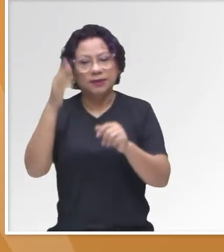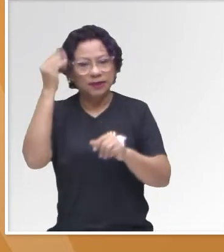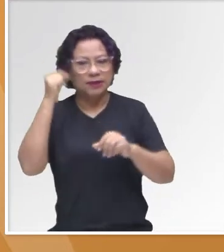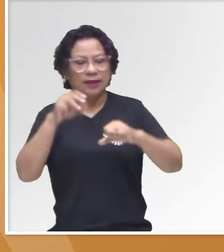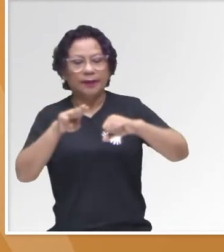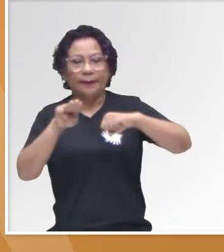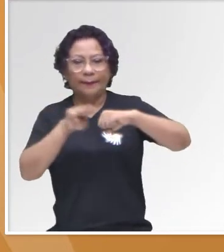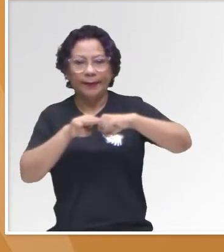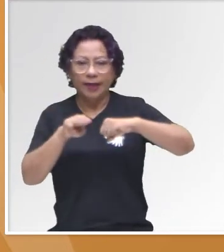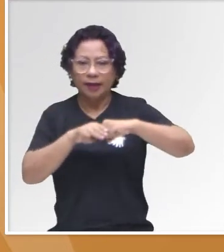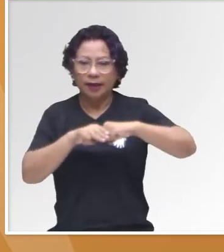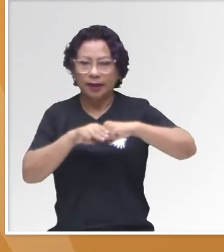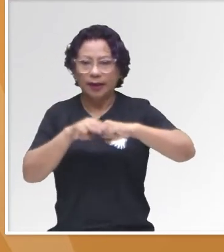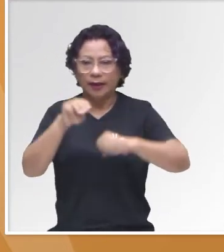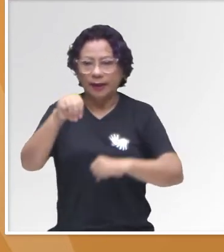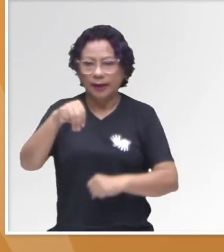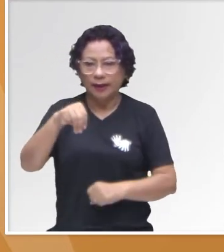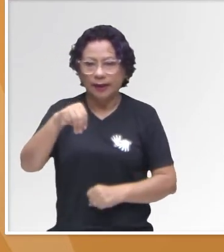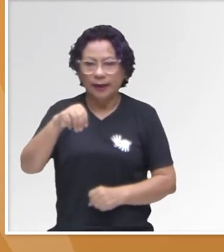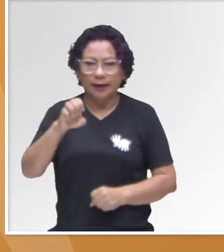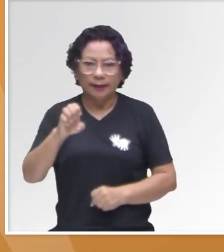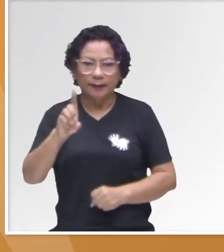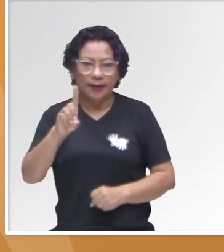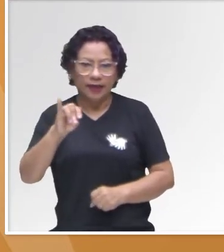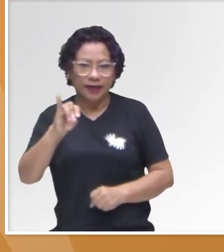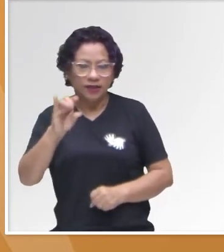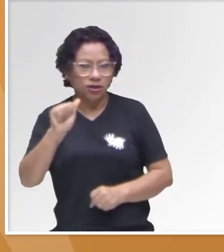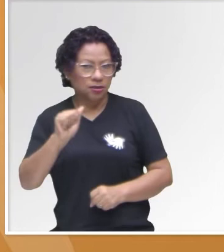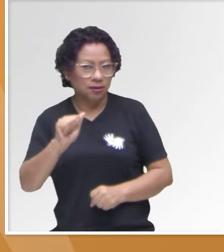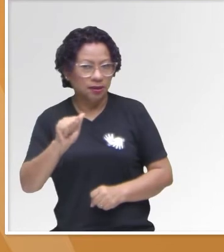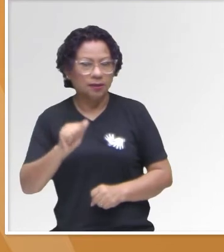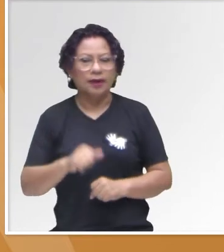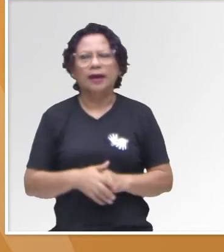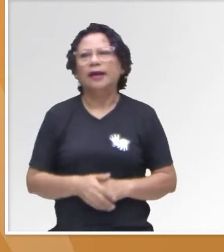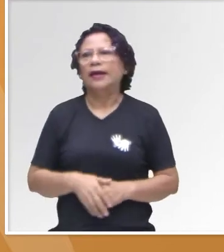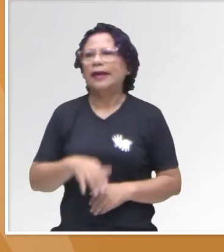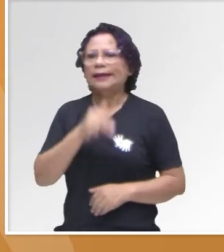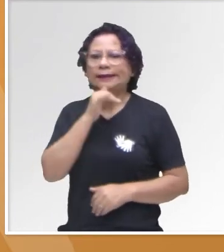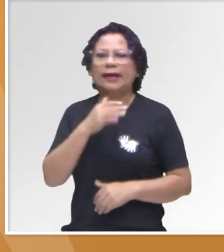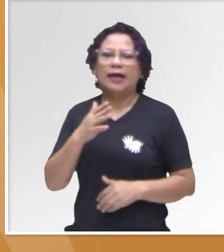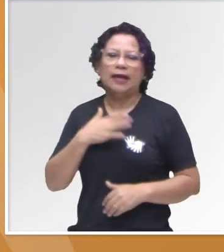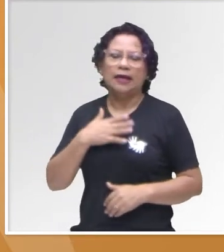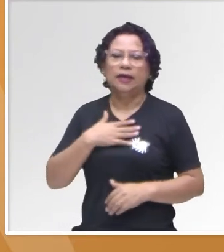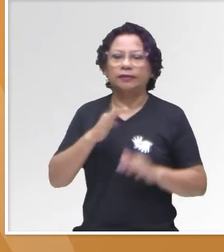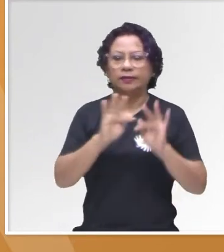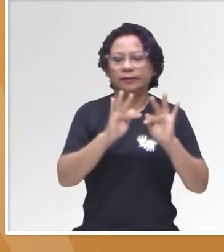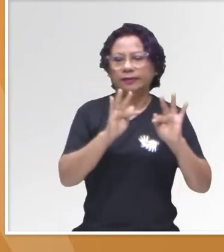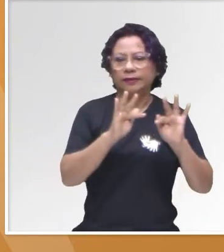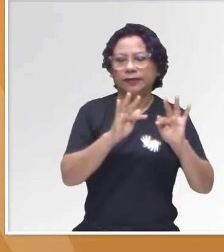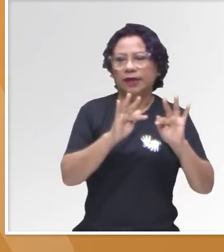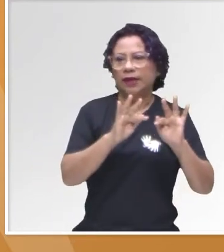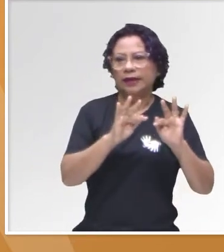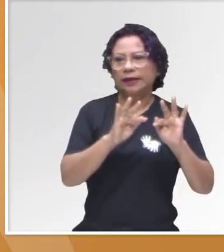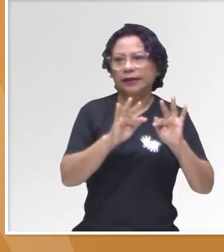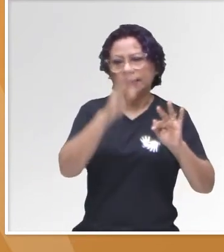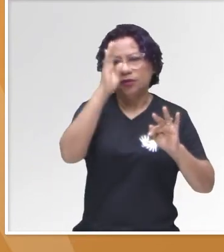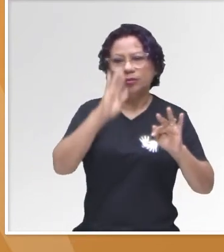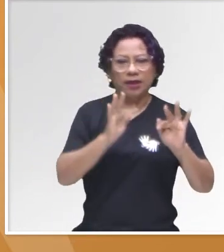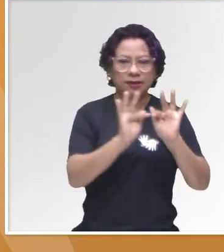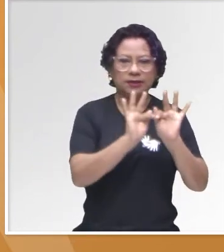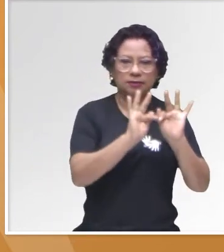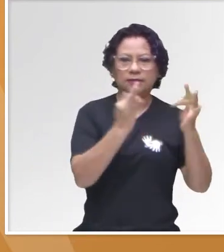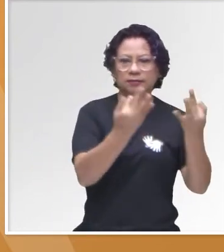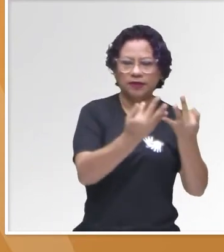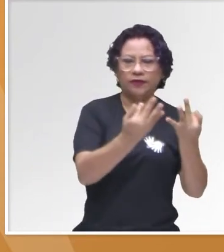daquela população. Não significa dizer que eu tenho aqui 100 famílias que vivem aí muito bem, tem um padrão de